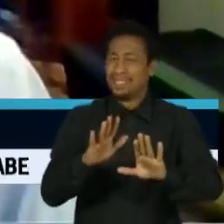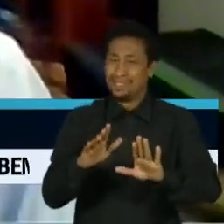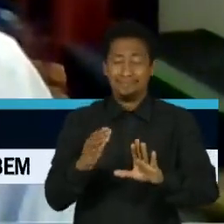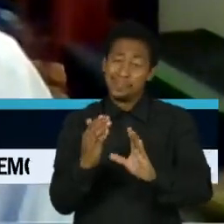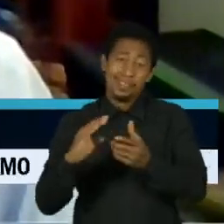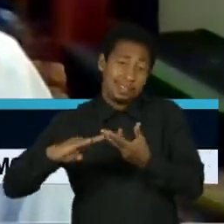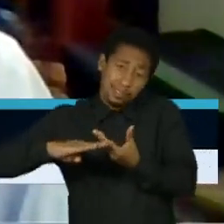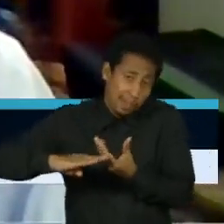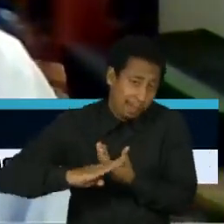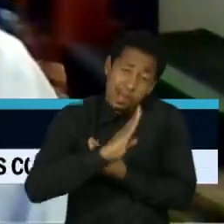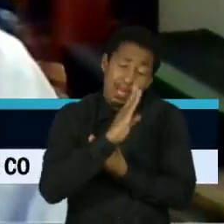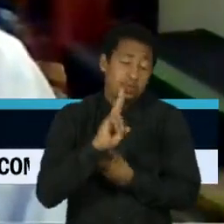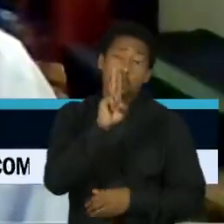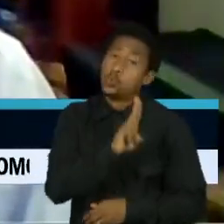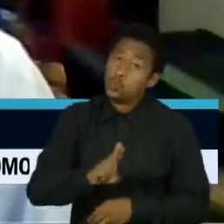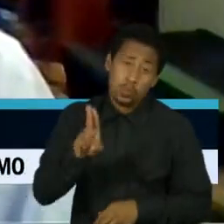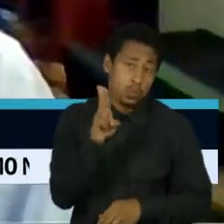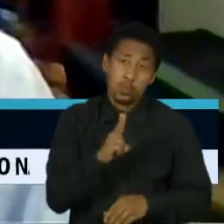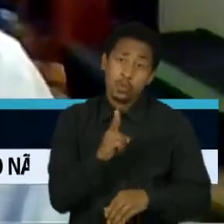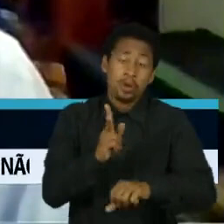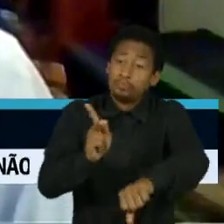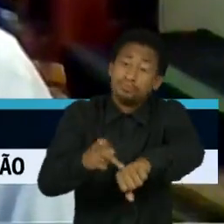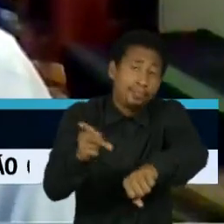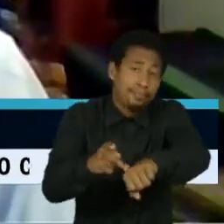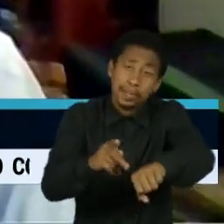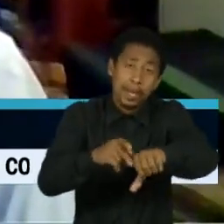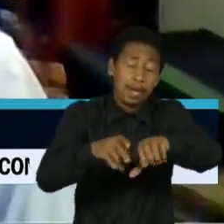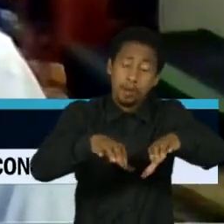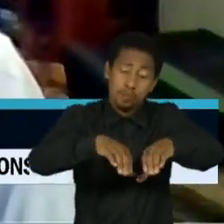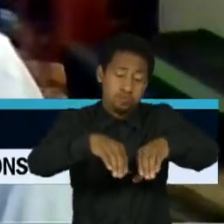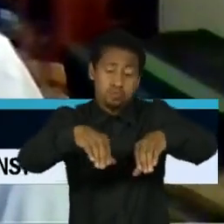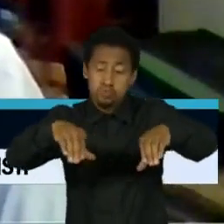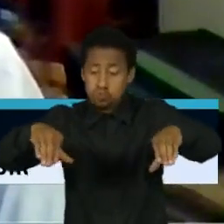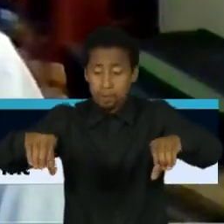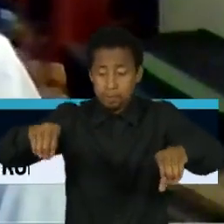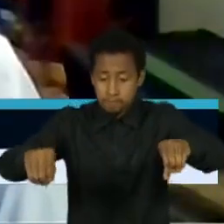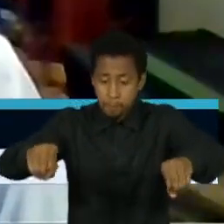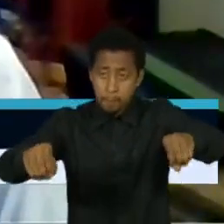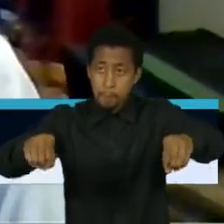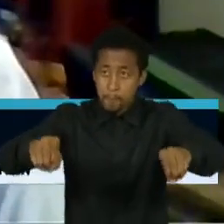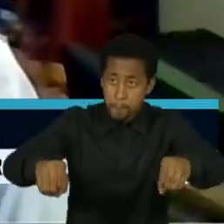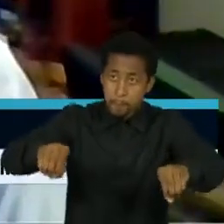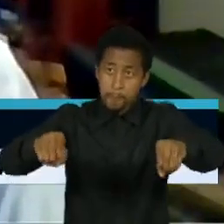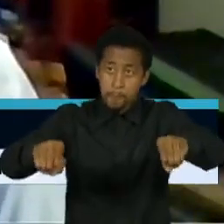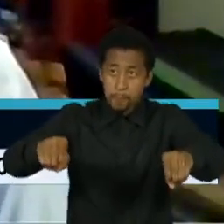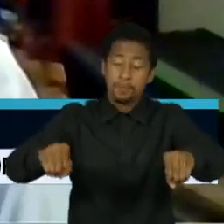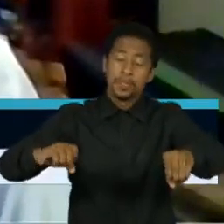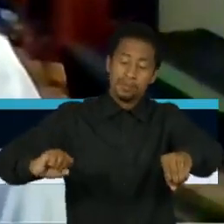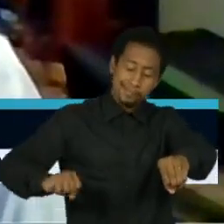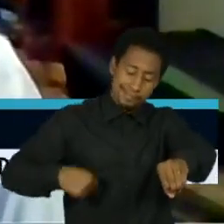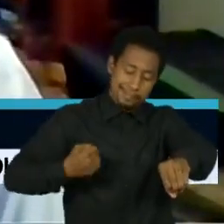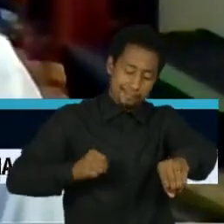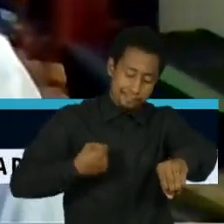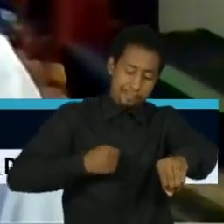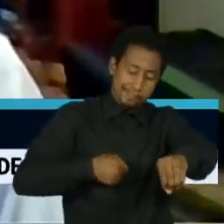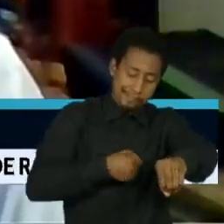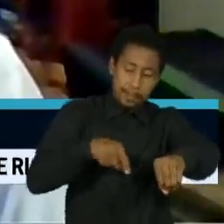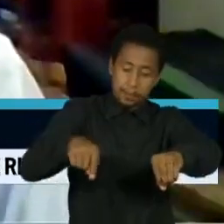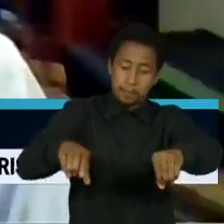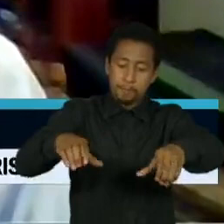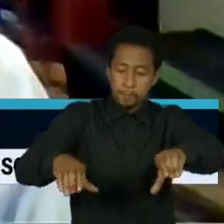um. E esse interceptor, então, ele deve ter se movimentado ou numa junta,